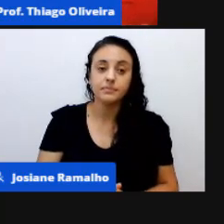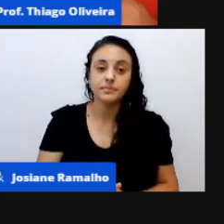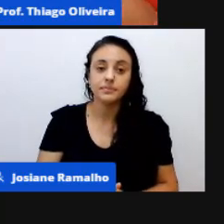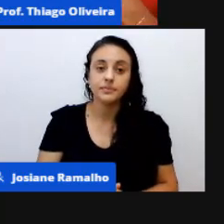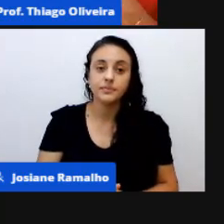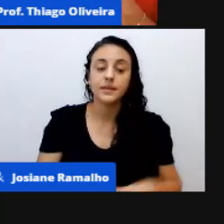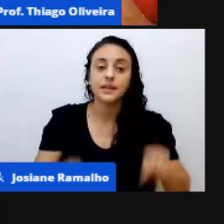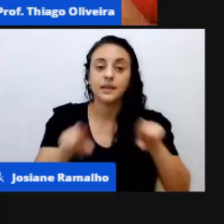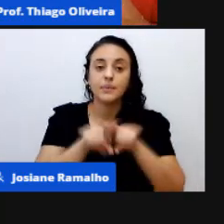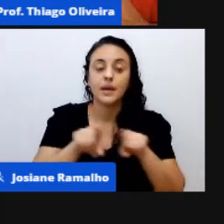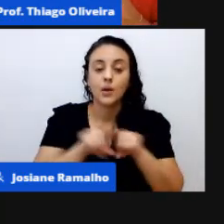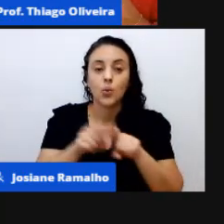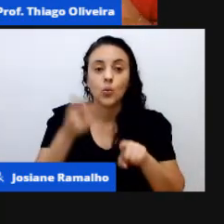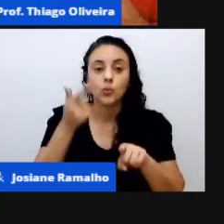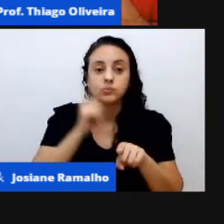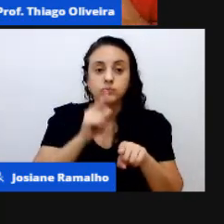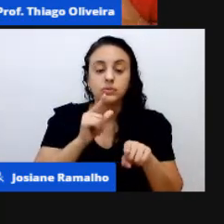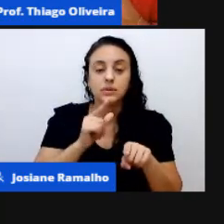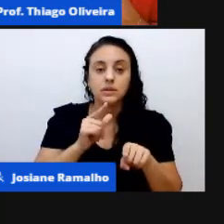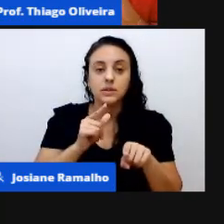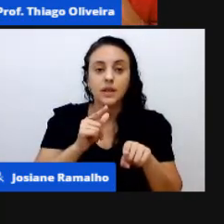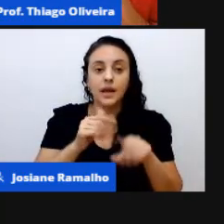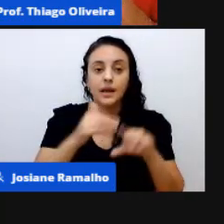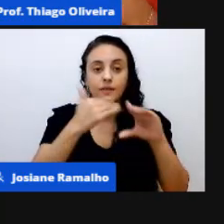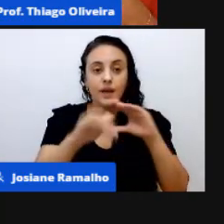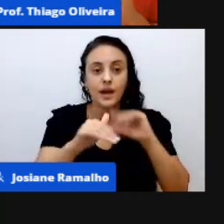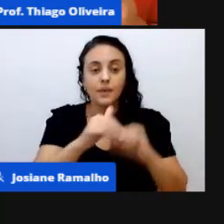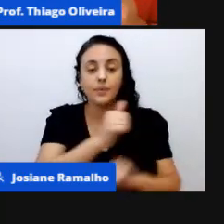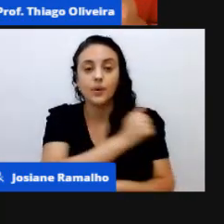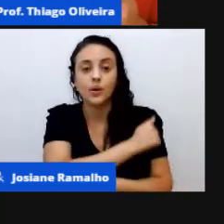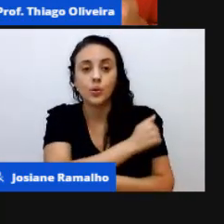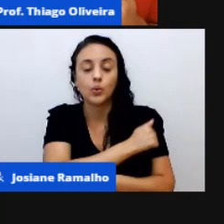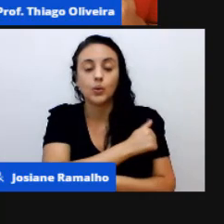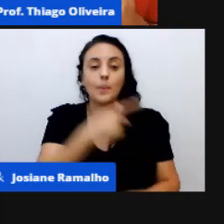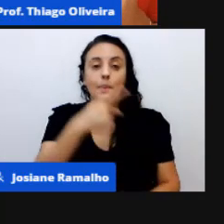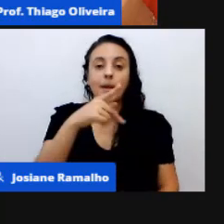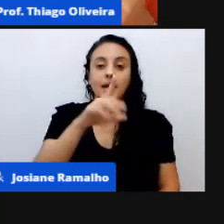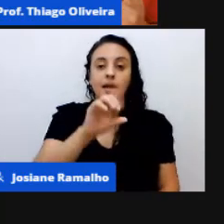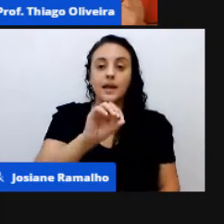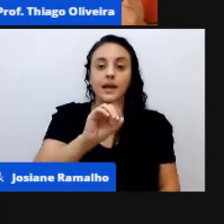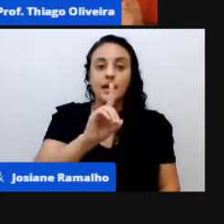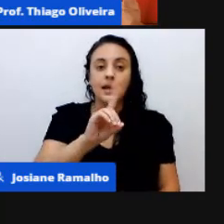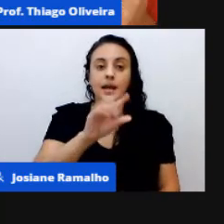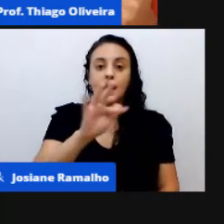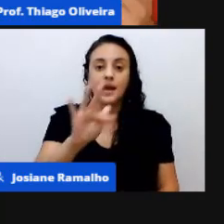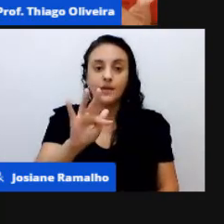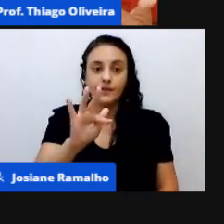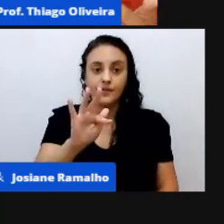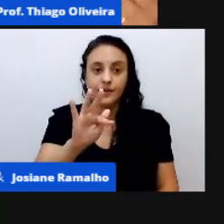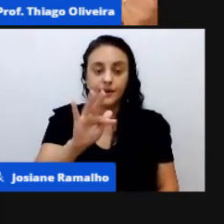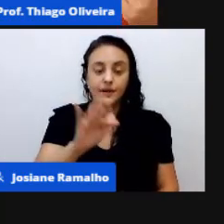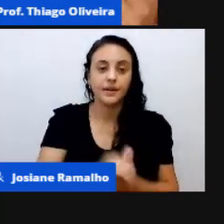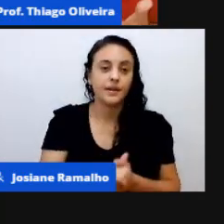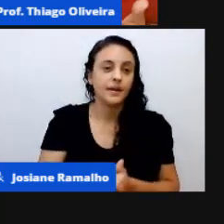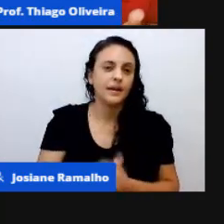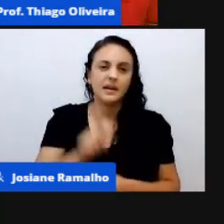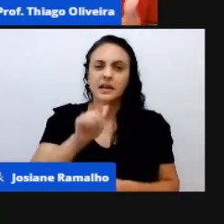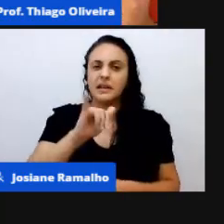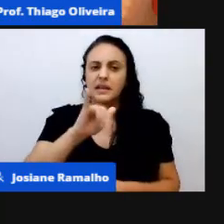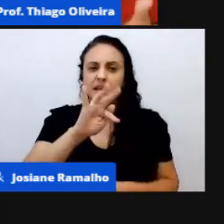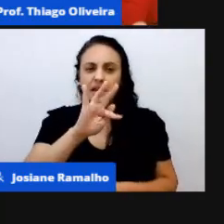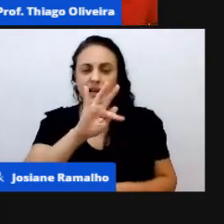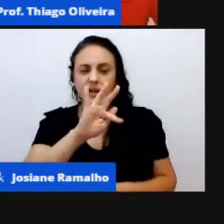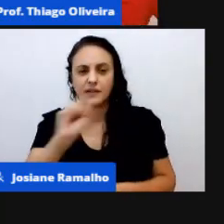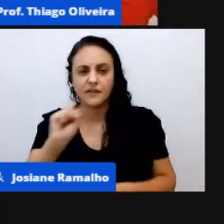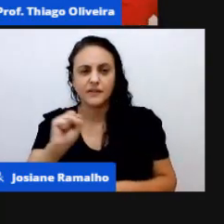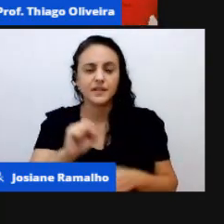consegue mandar para o aluno PDFs, PowerPoints, GIFs,